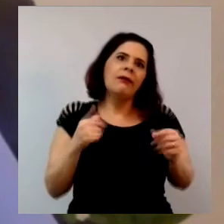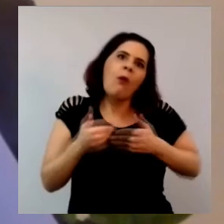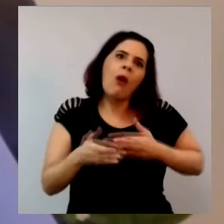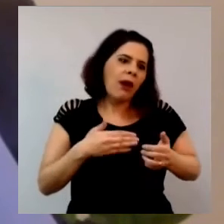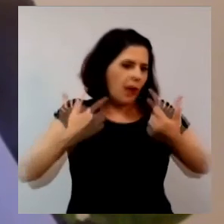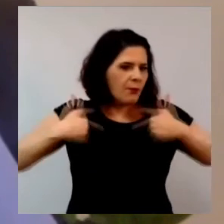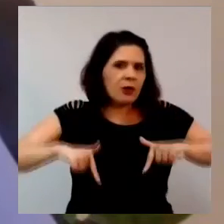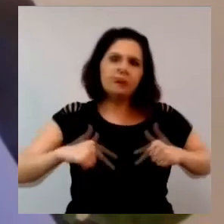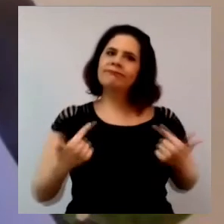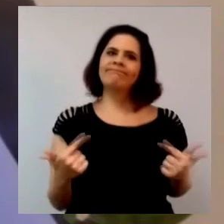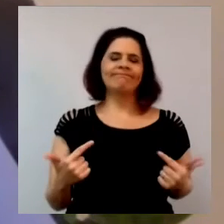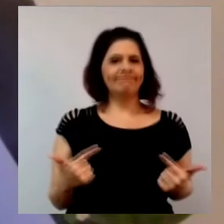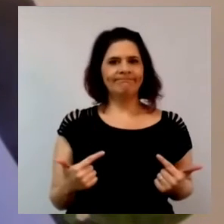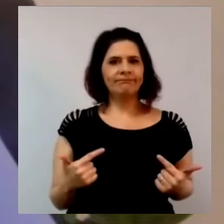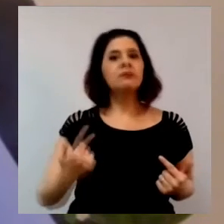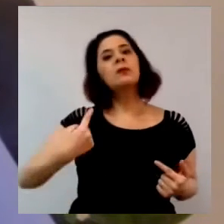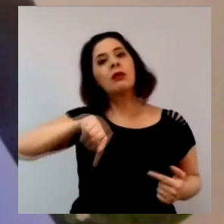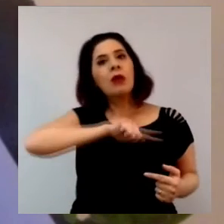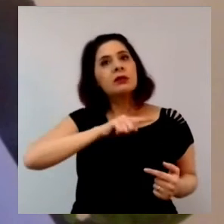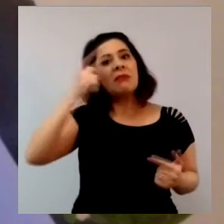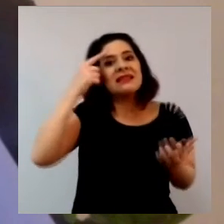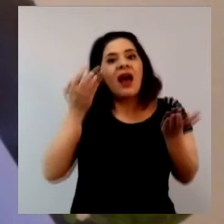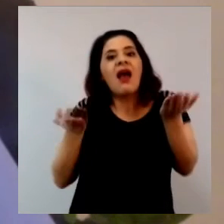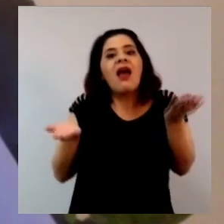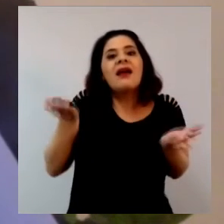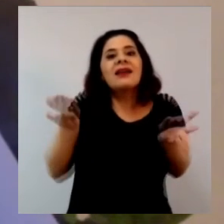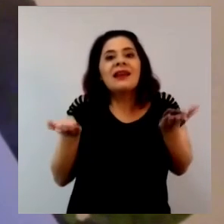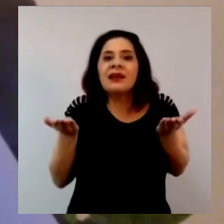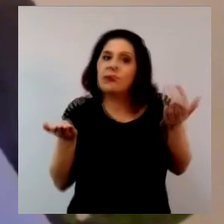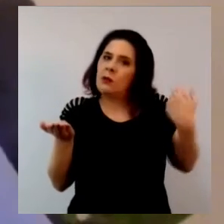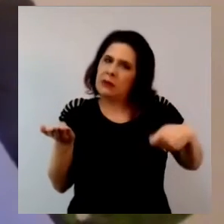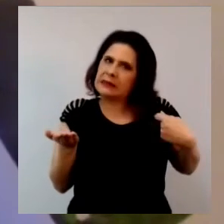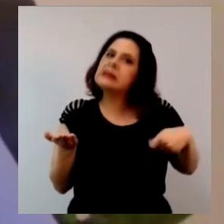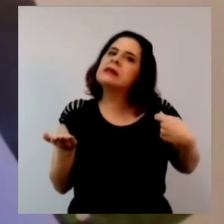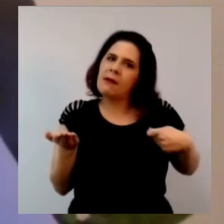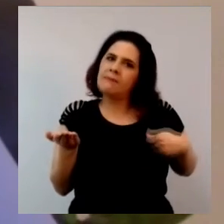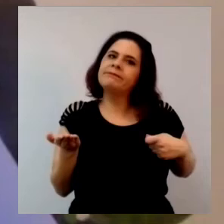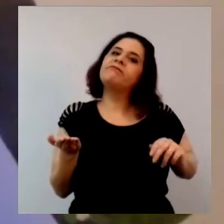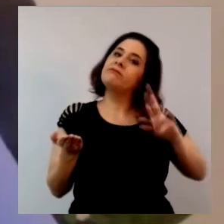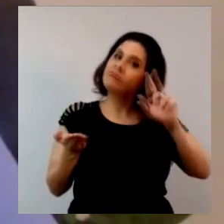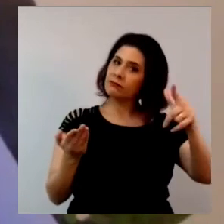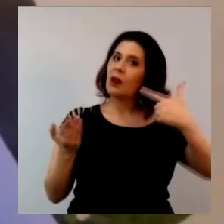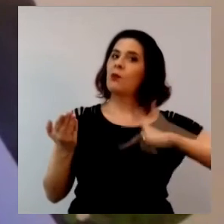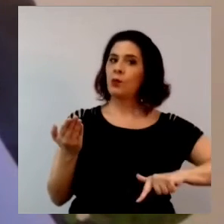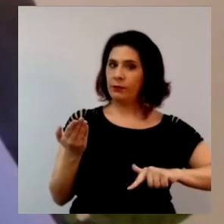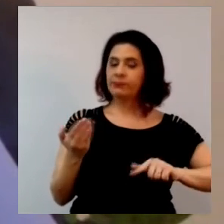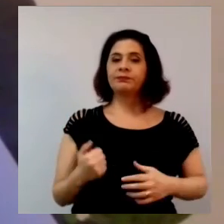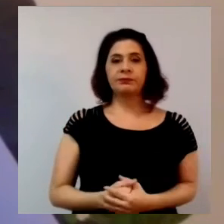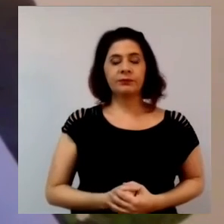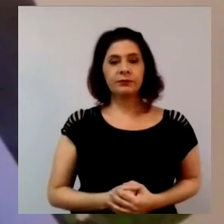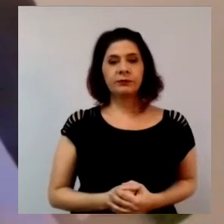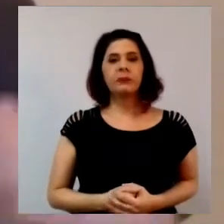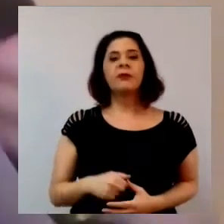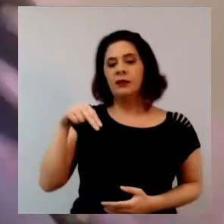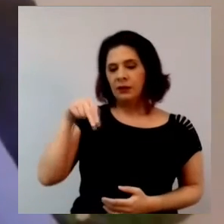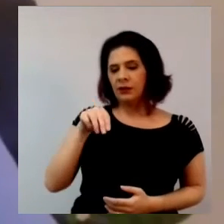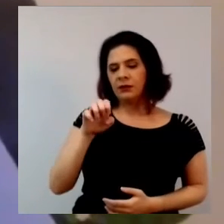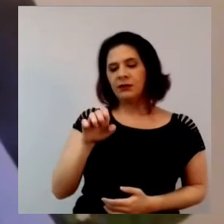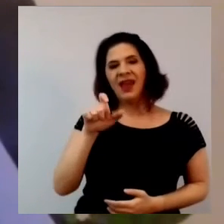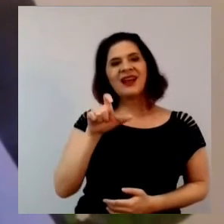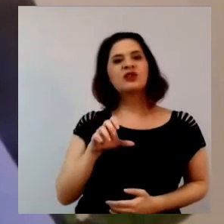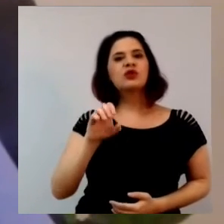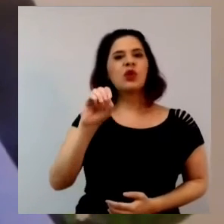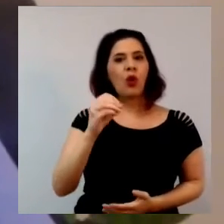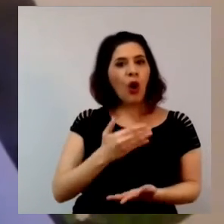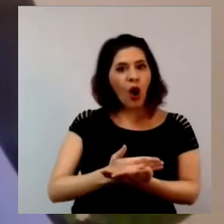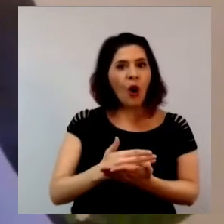para a gente o equilíbrio? Né, eu lembro, eu sempre conto isso, quando a gente entrou, o Nexo foi lançado, a gente começou a viver a crise